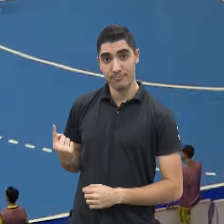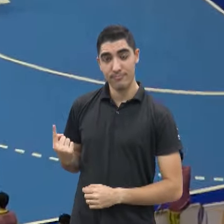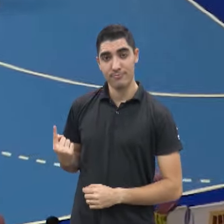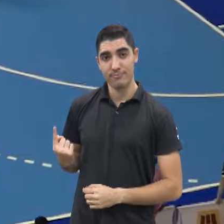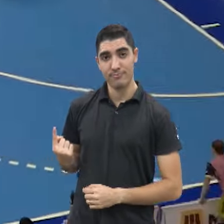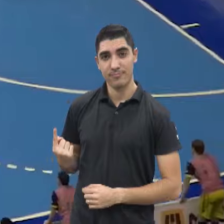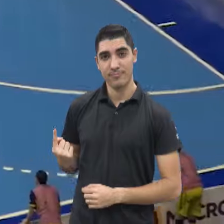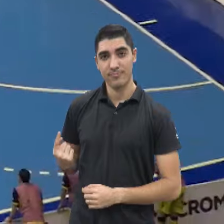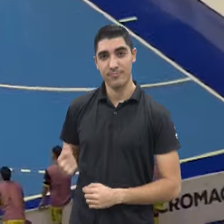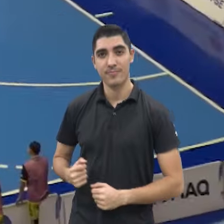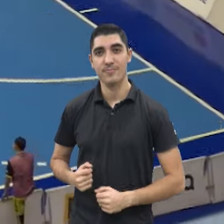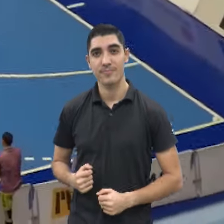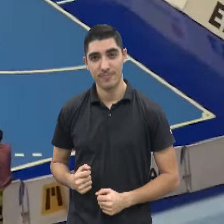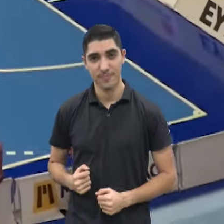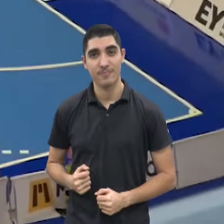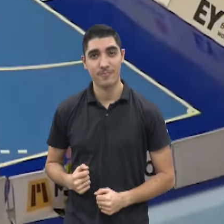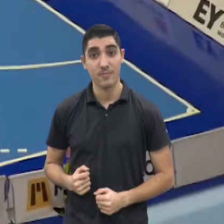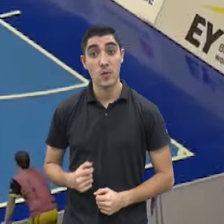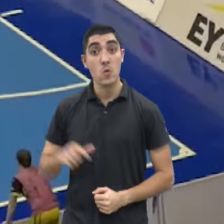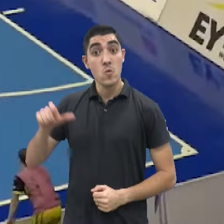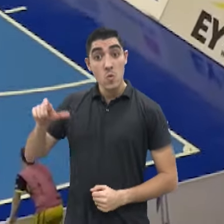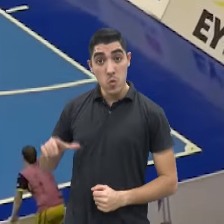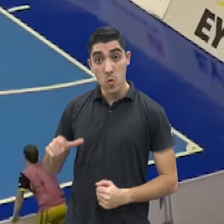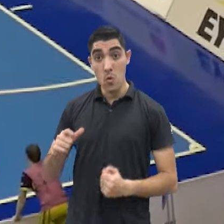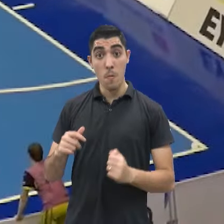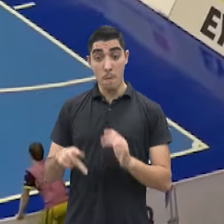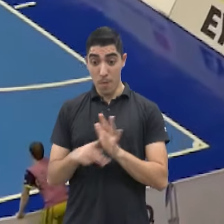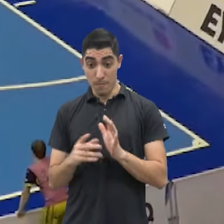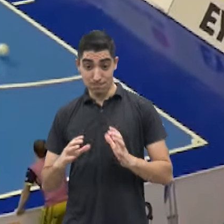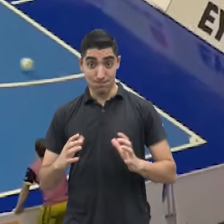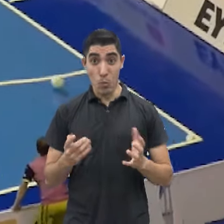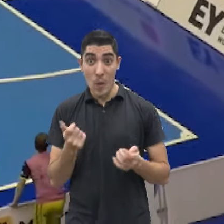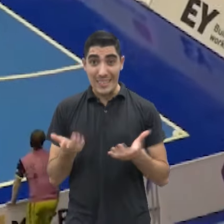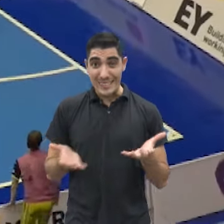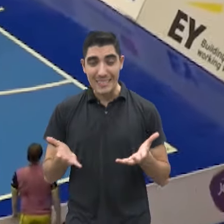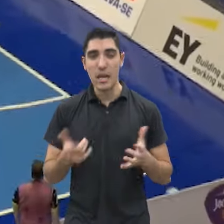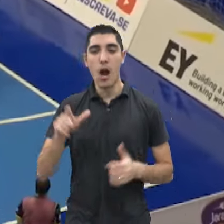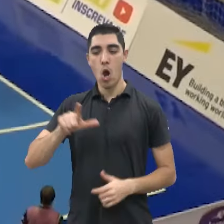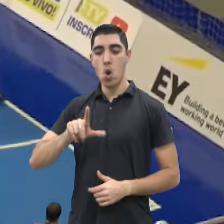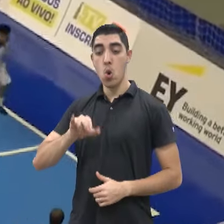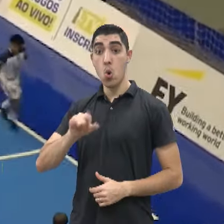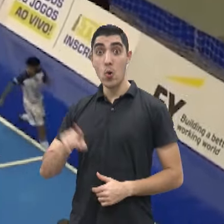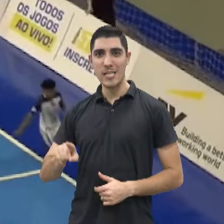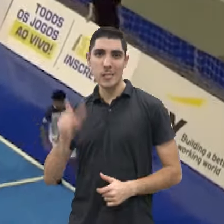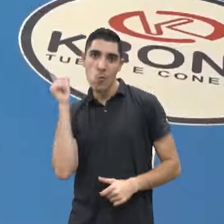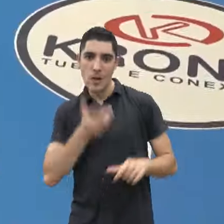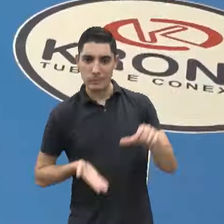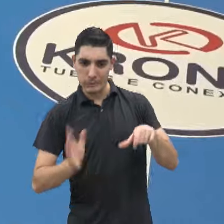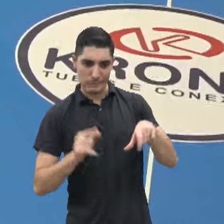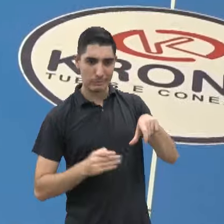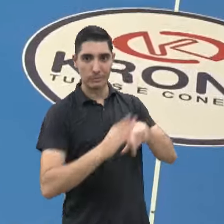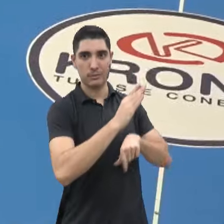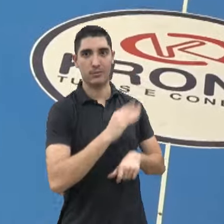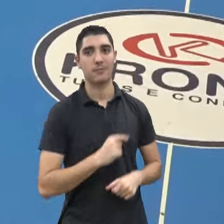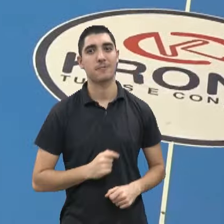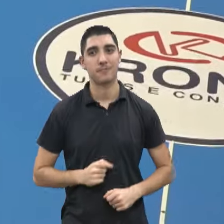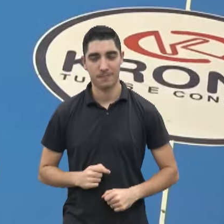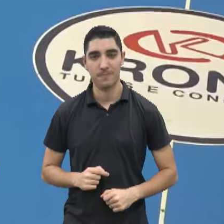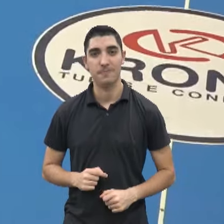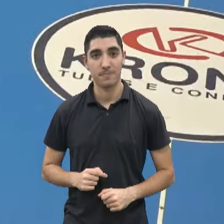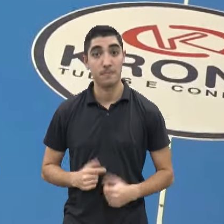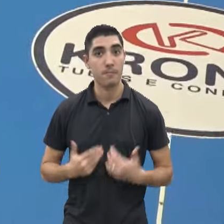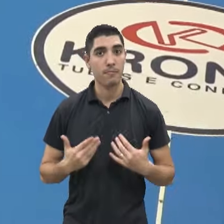e soltou a bomba. O fixo Luiz fez o bloqueio, a bola ficou viva, mas Luiz acabou afastando o perigo. No final da